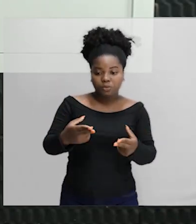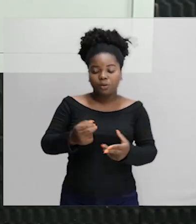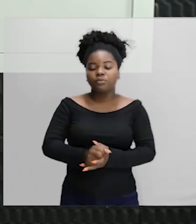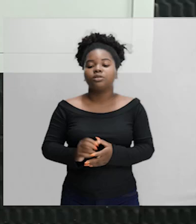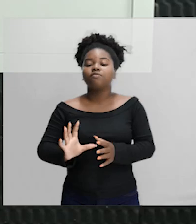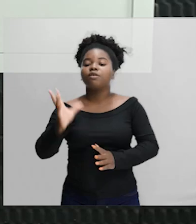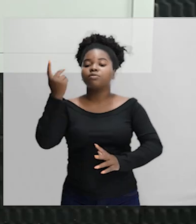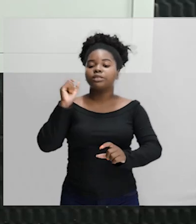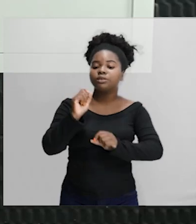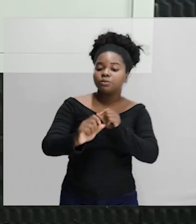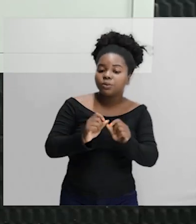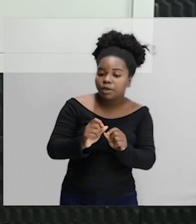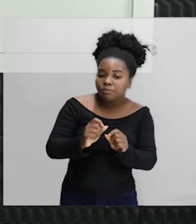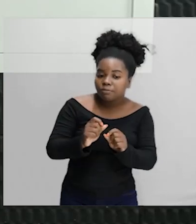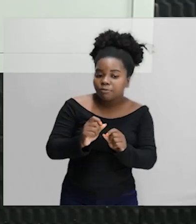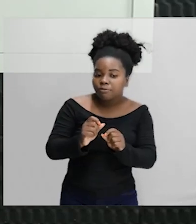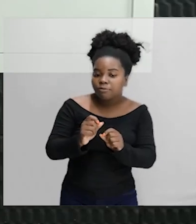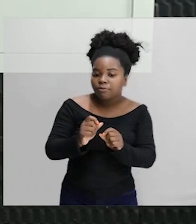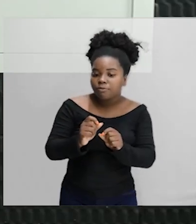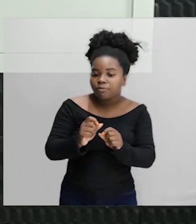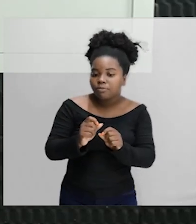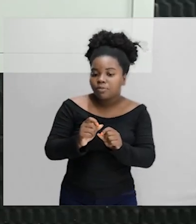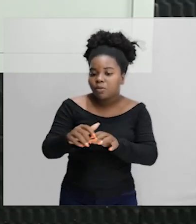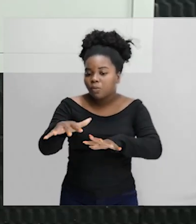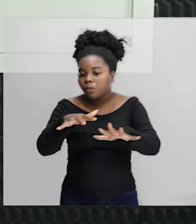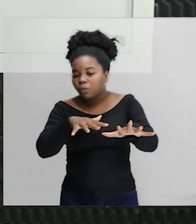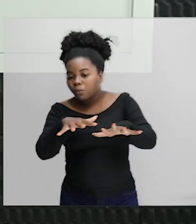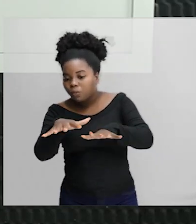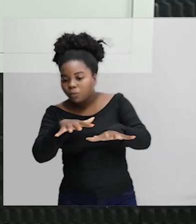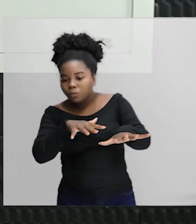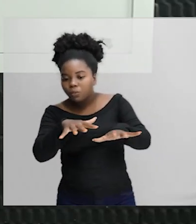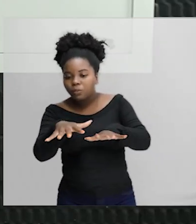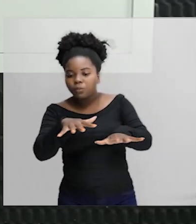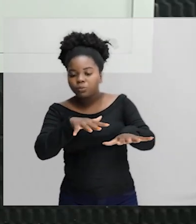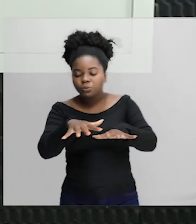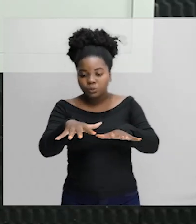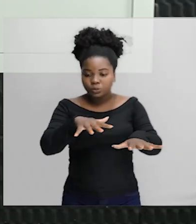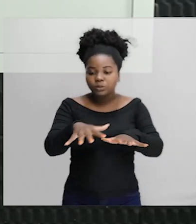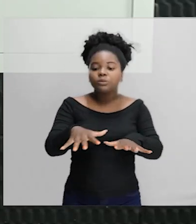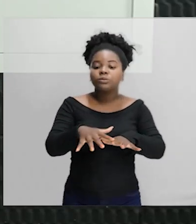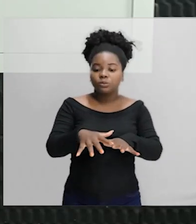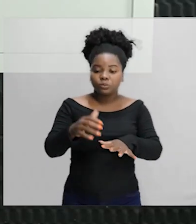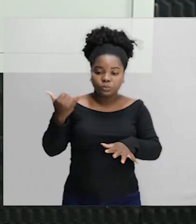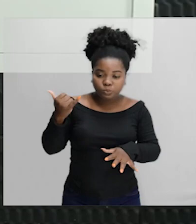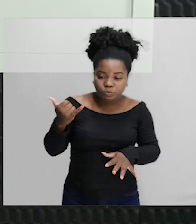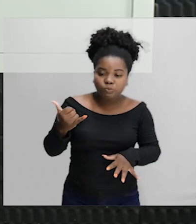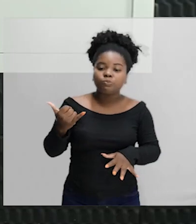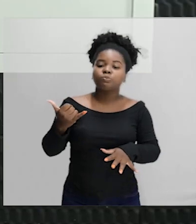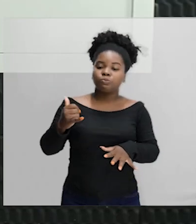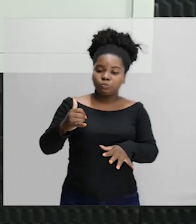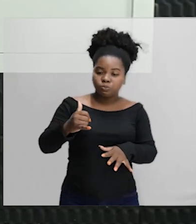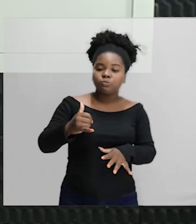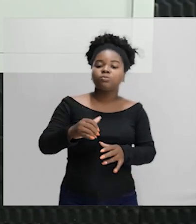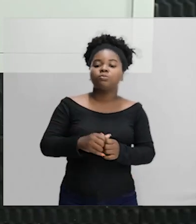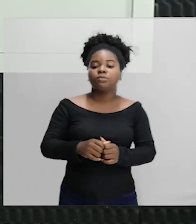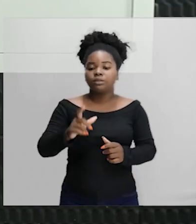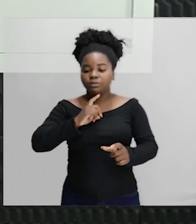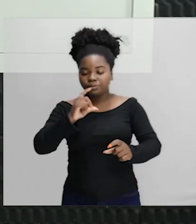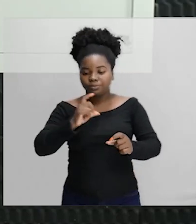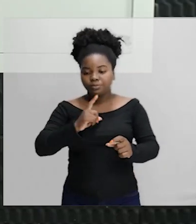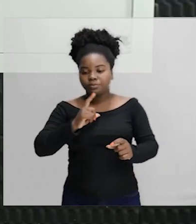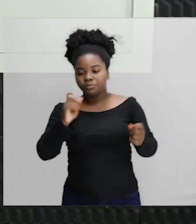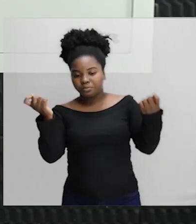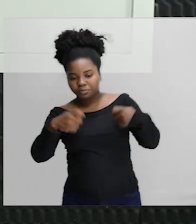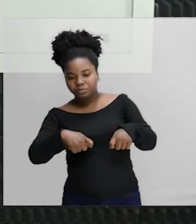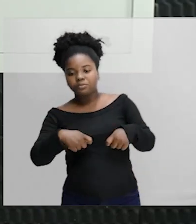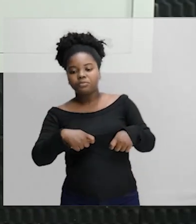acontecer, né, um movimento dessas cargas elétricas, certo? Que pode ser um